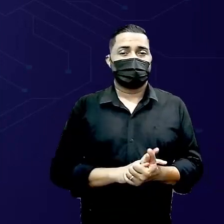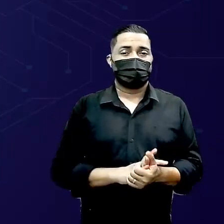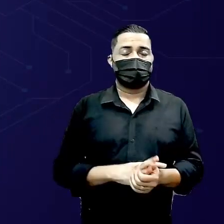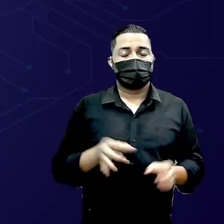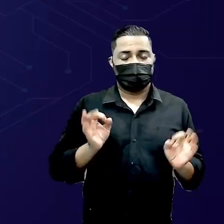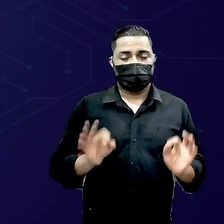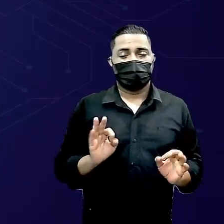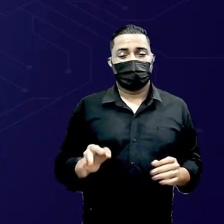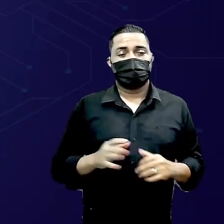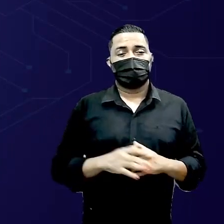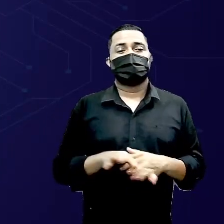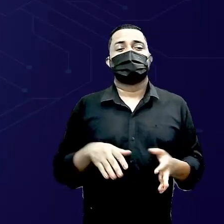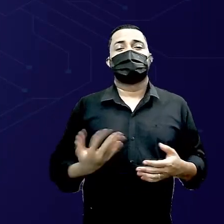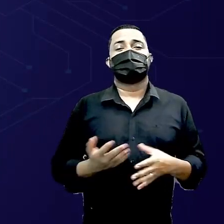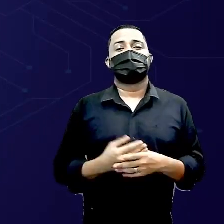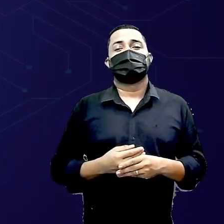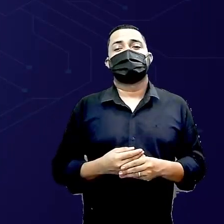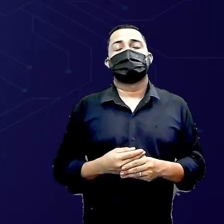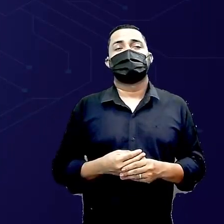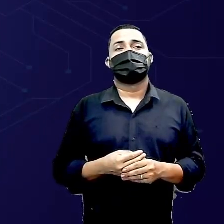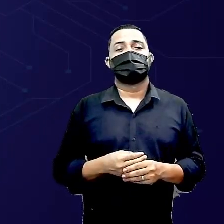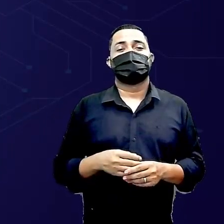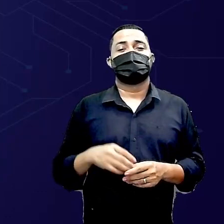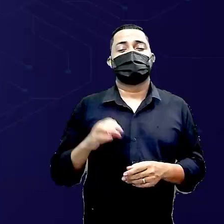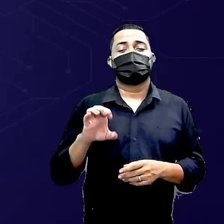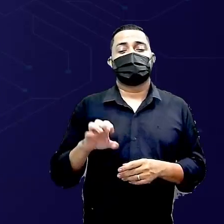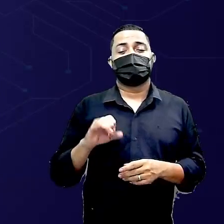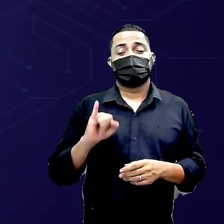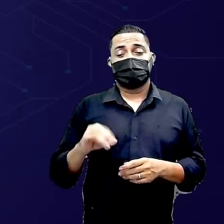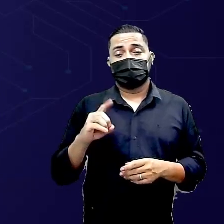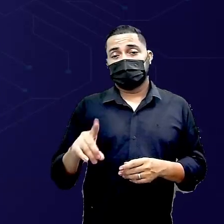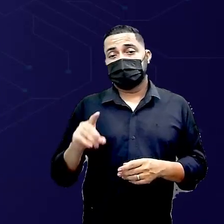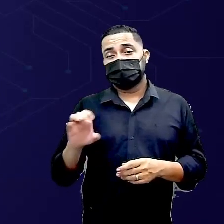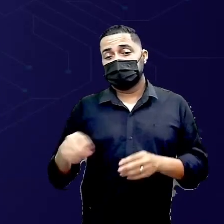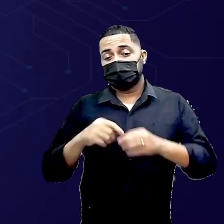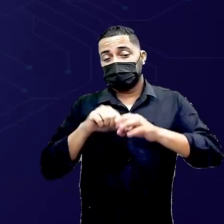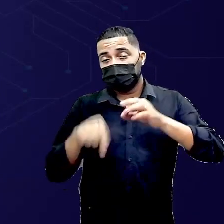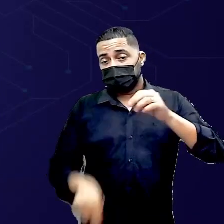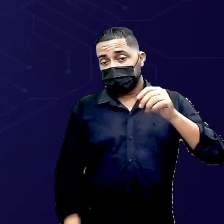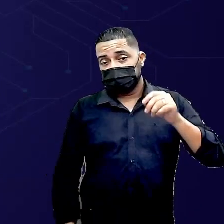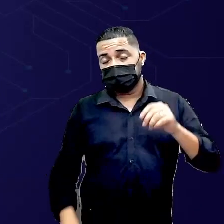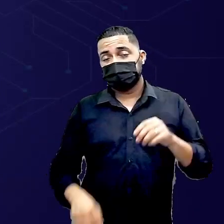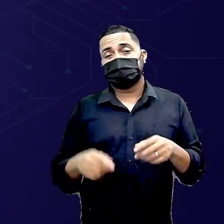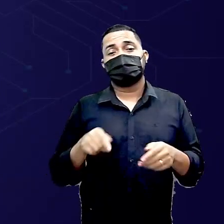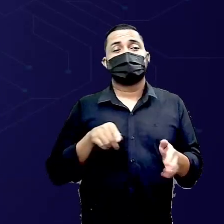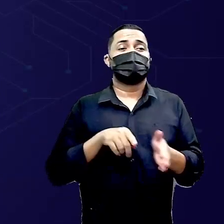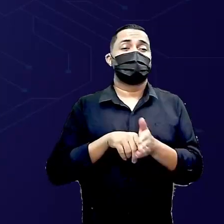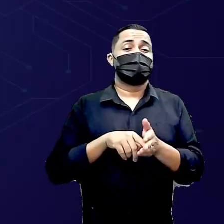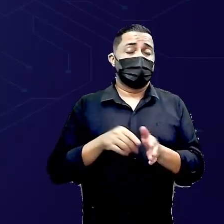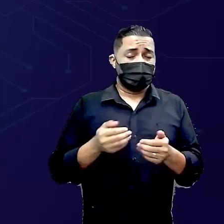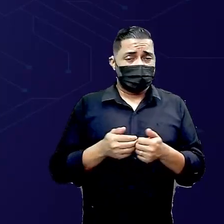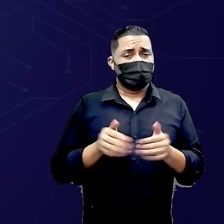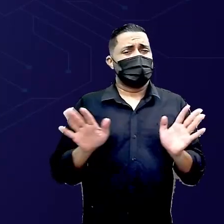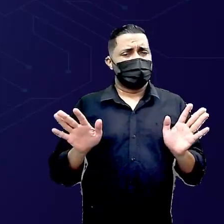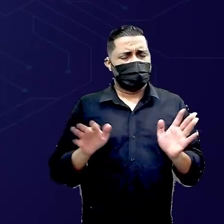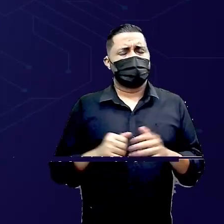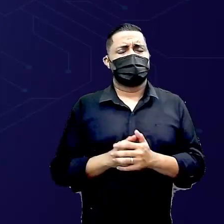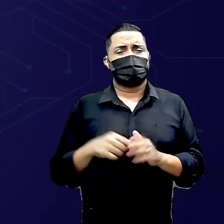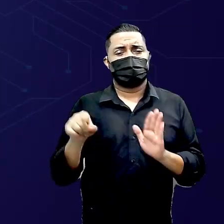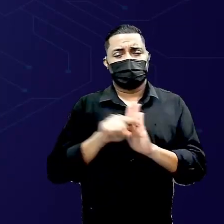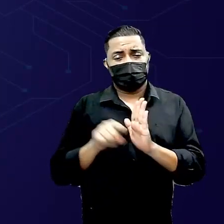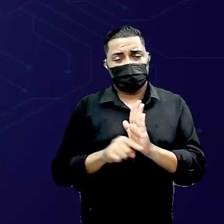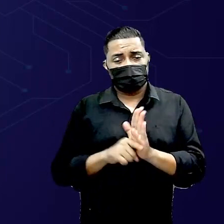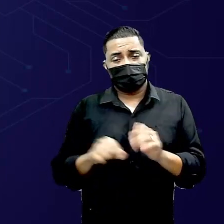exatamente. E assim, como as ideias são ferramentas muito mais complexas, muito mais poderosas, elas permitem que o programador